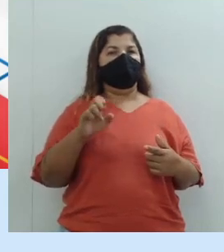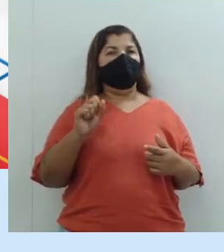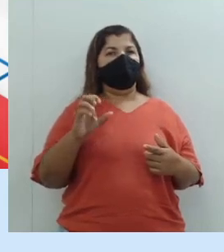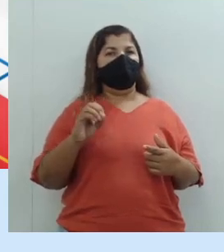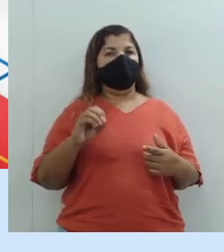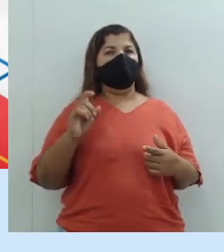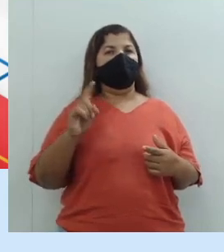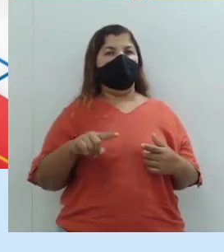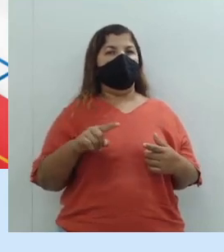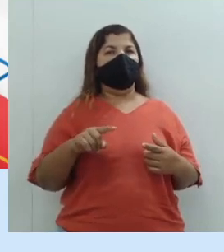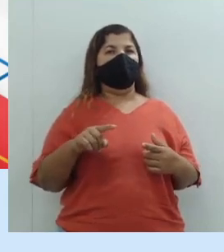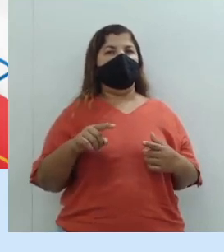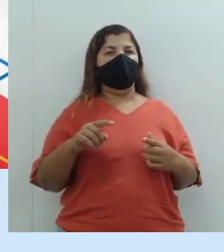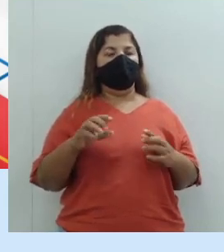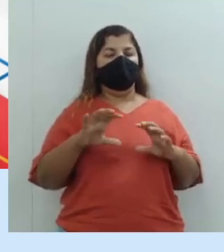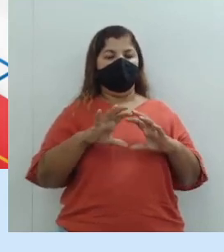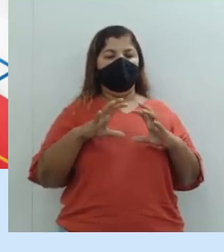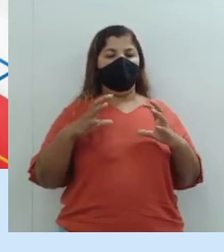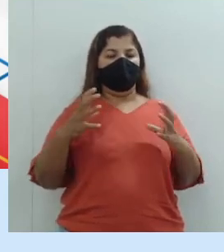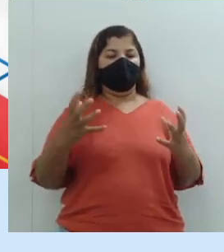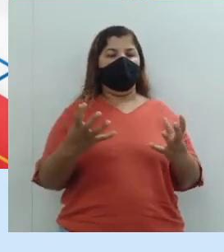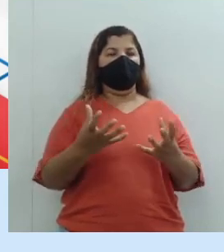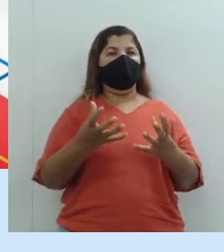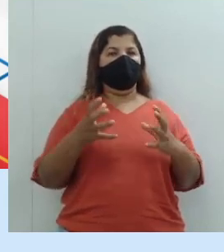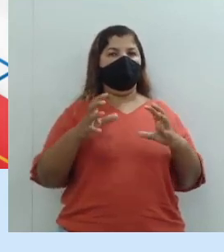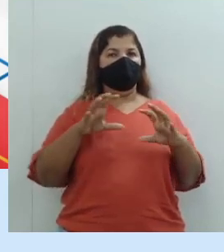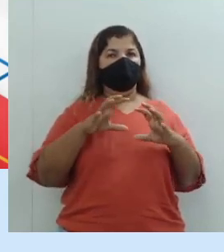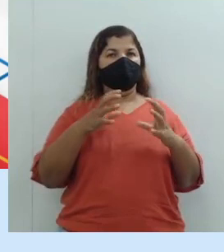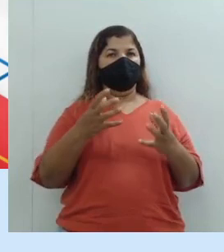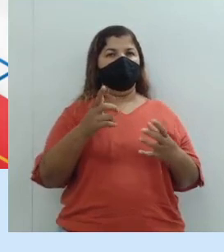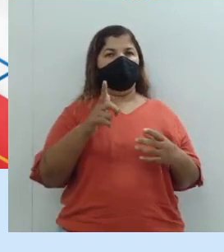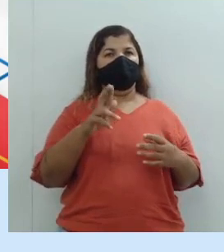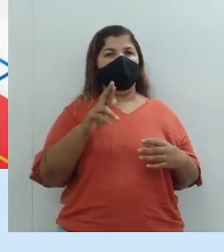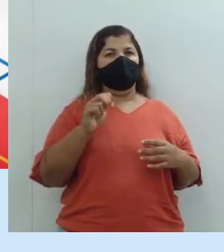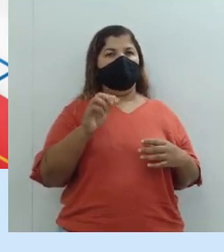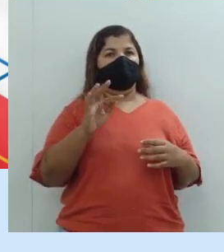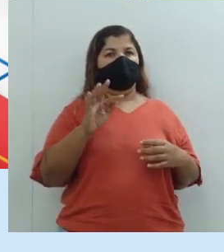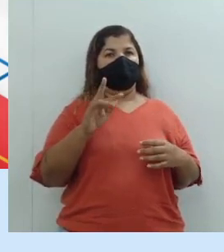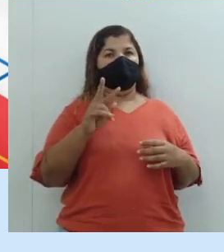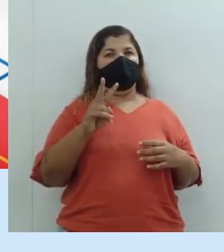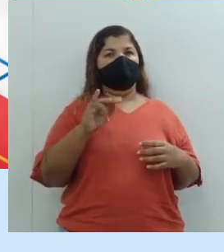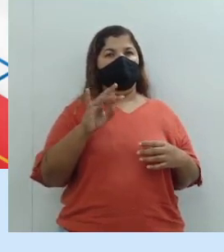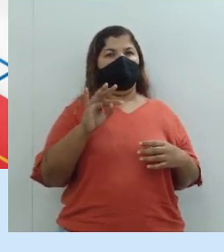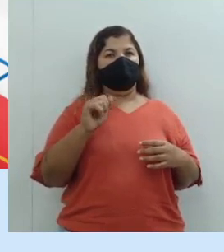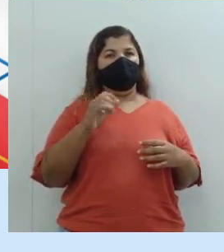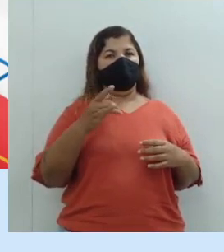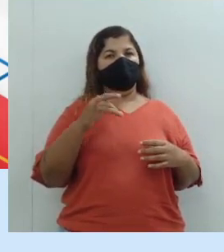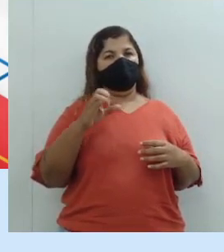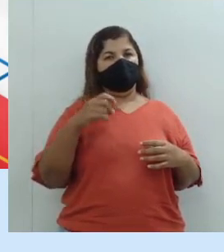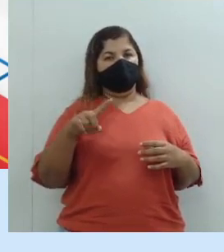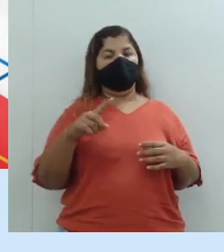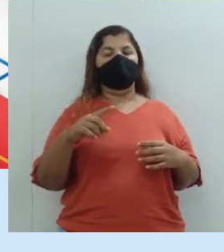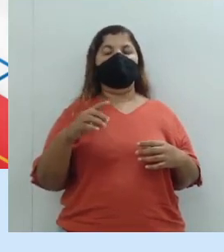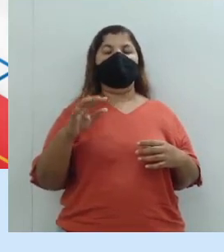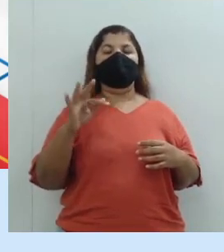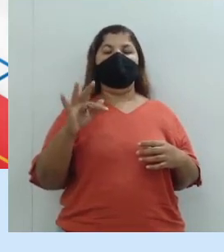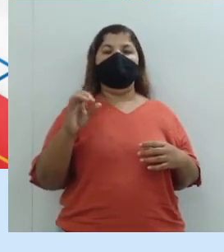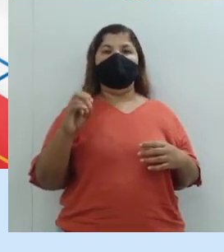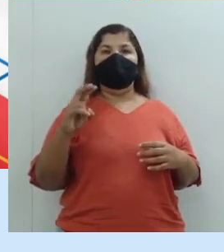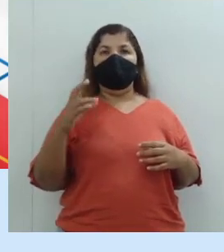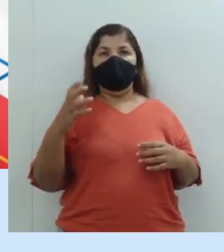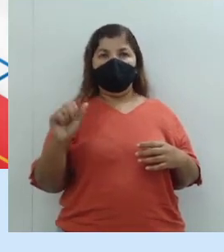de campo, né? Que é essa força do campo gravitacional. Já a força normal é uma força de contato. Então, nesse caso